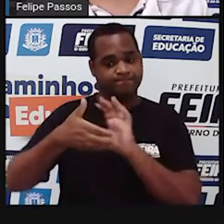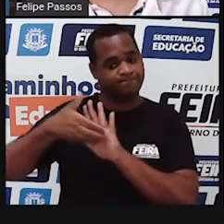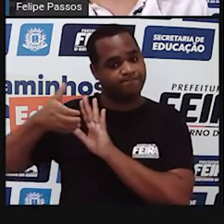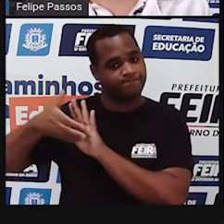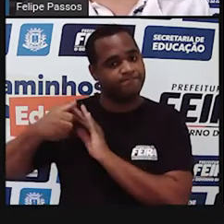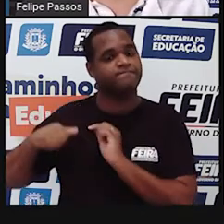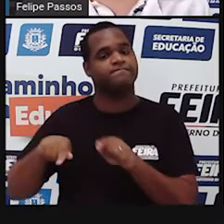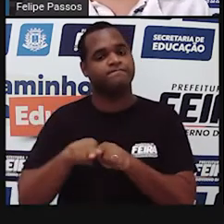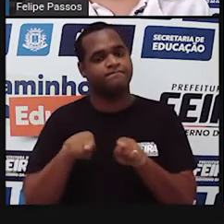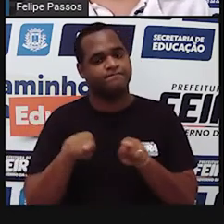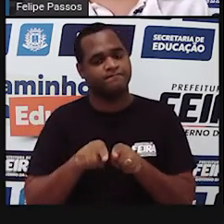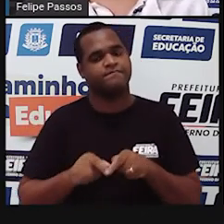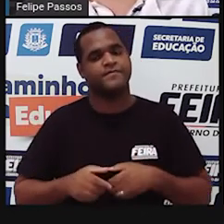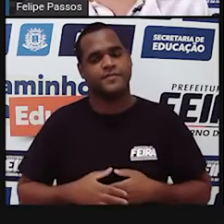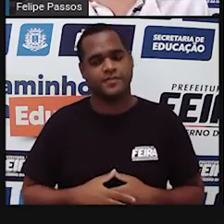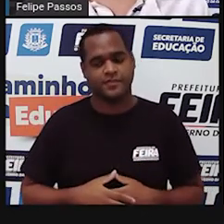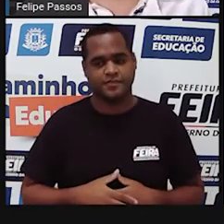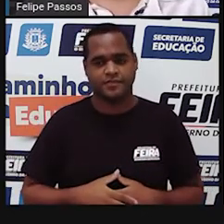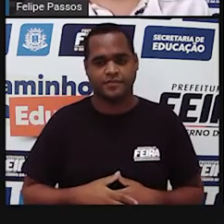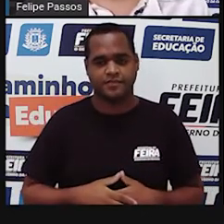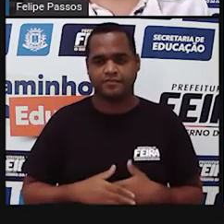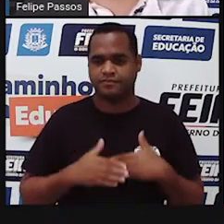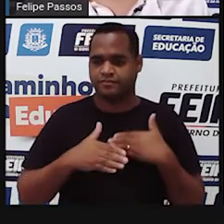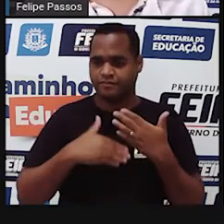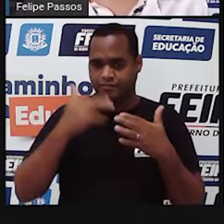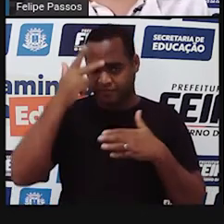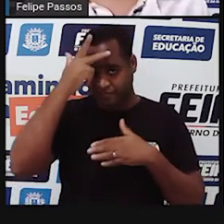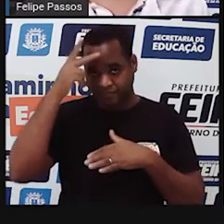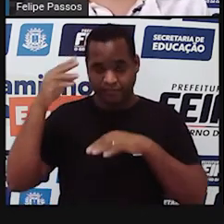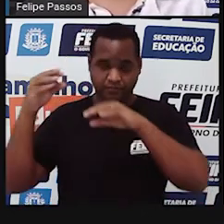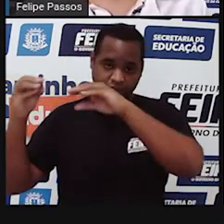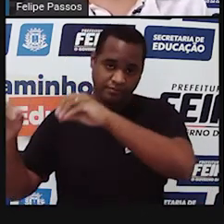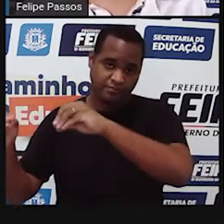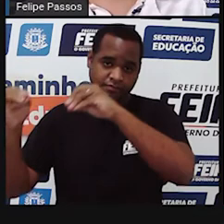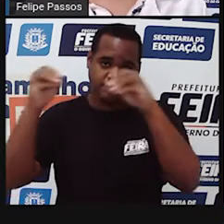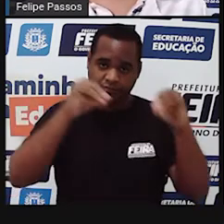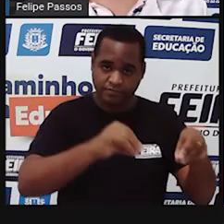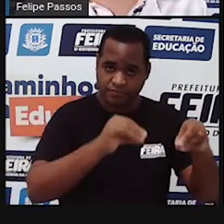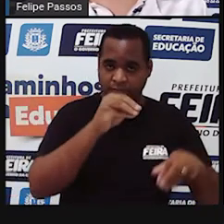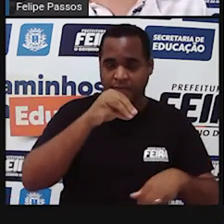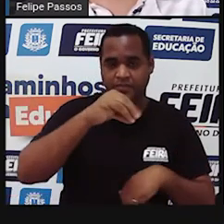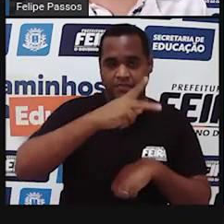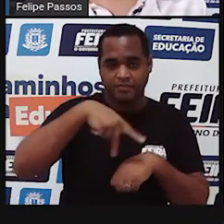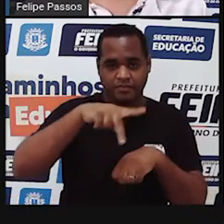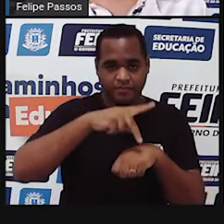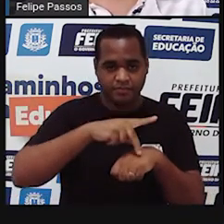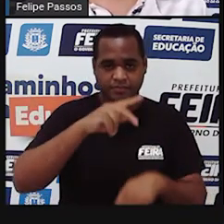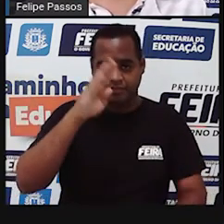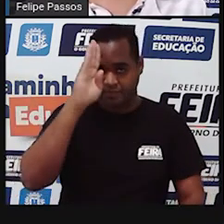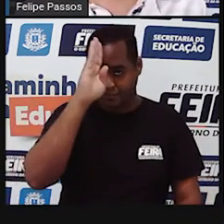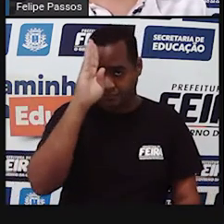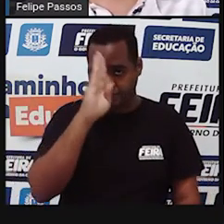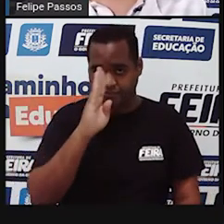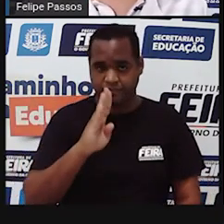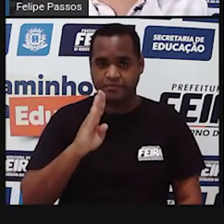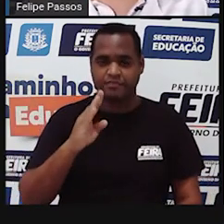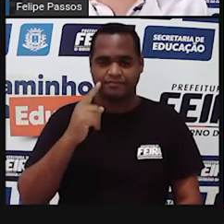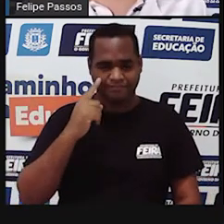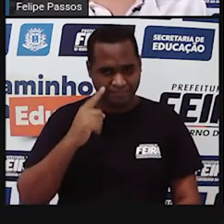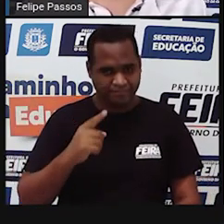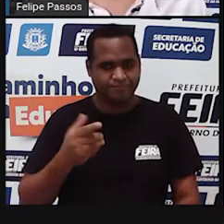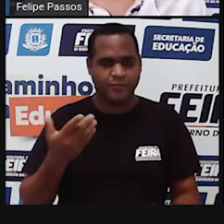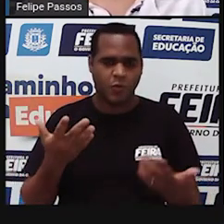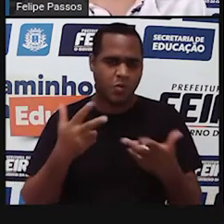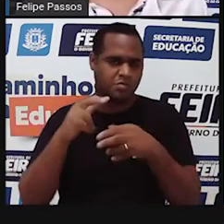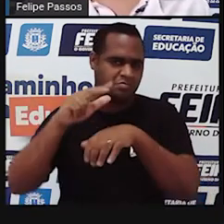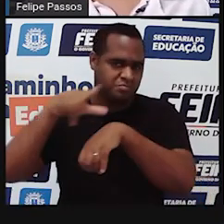né? Com a imigração de muitas dessas pessoas daquela região, né, do Oriente Médio, para